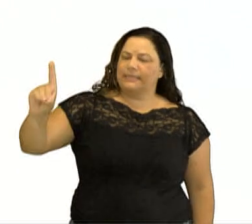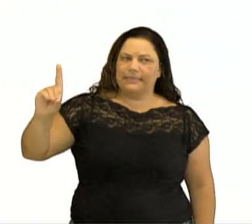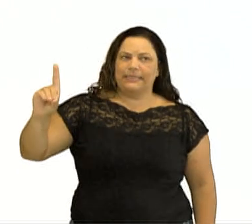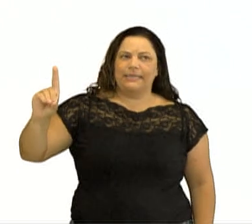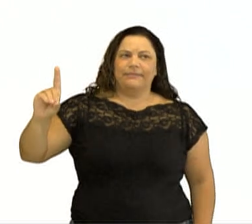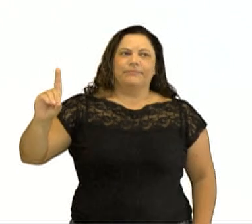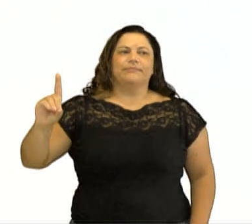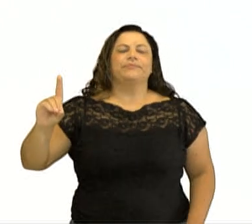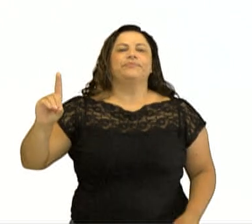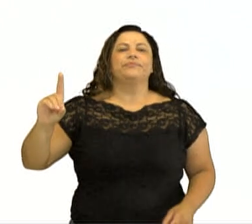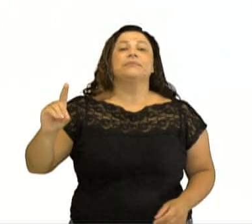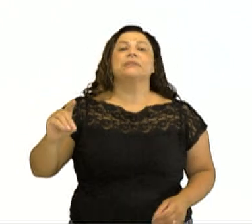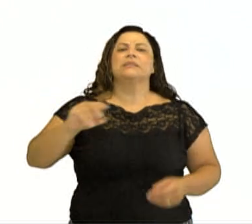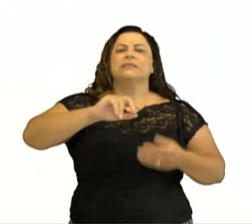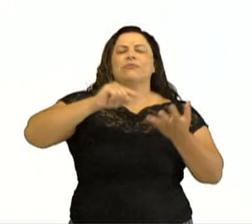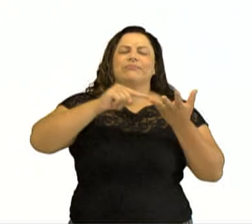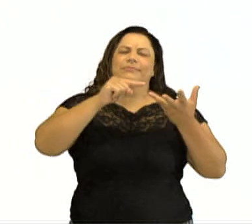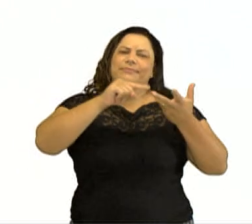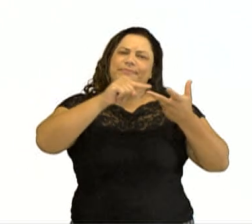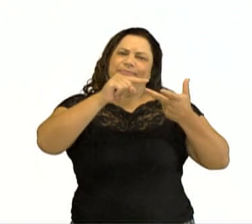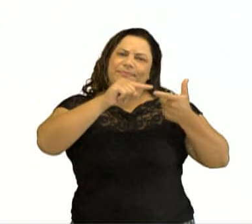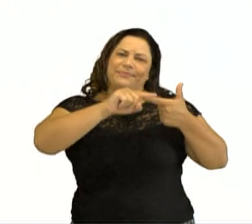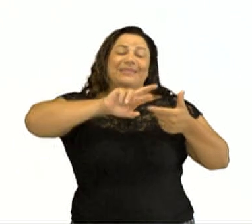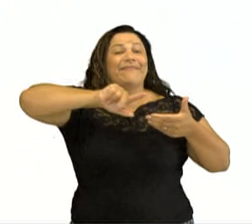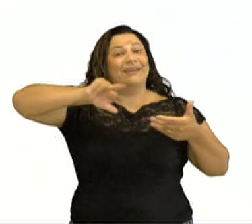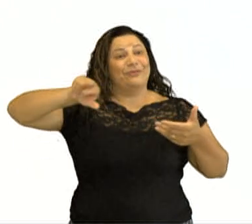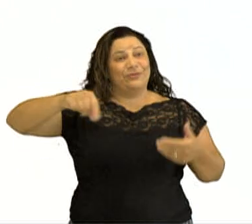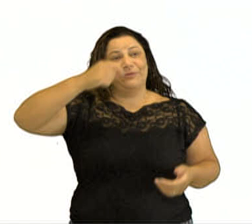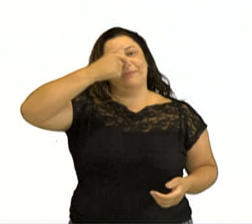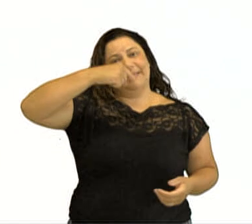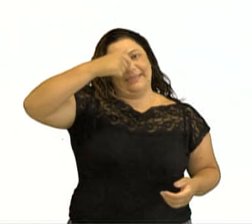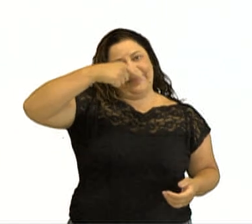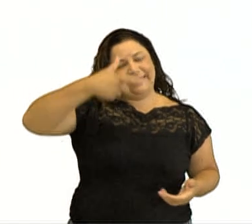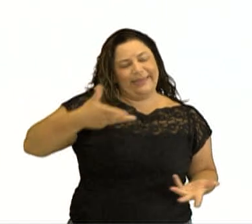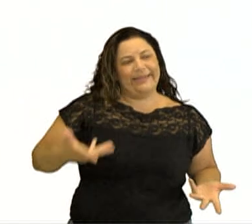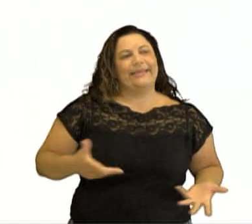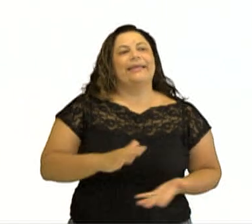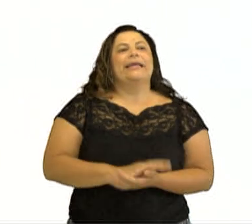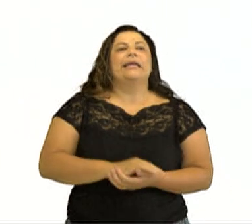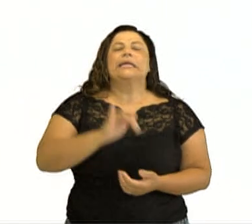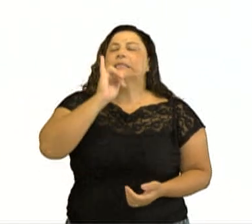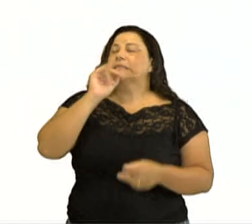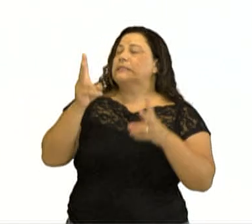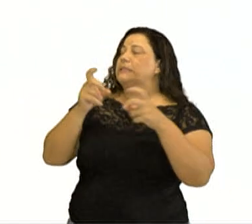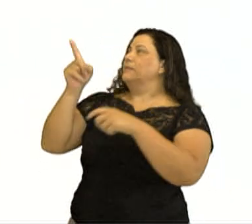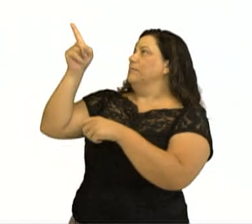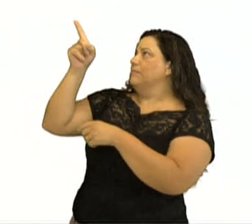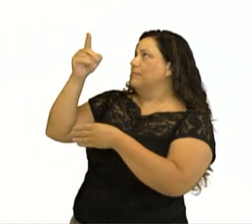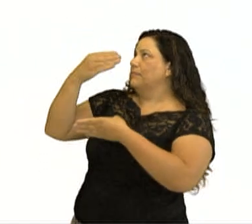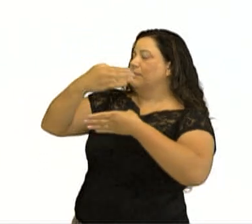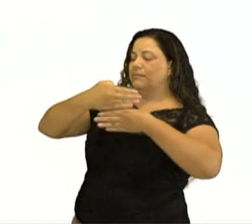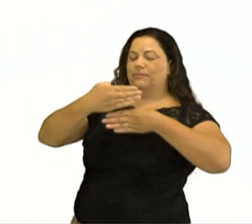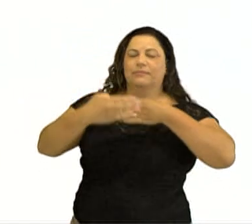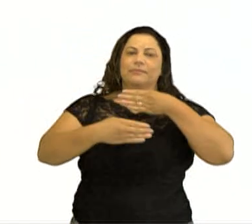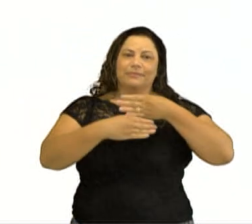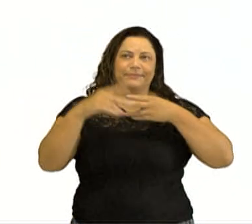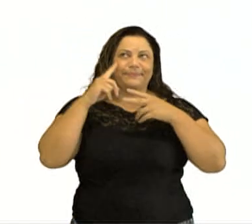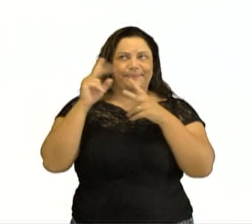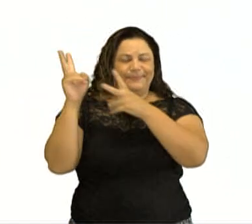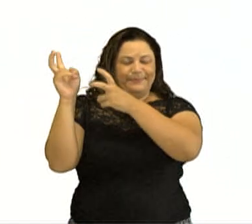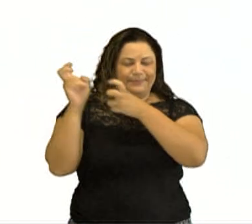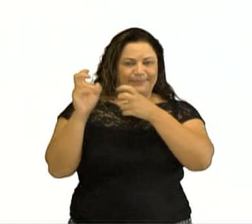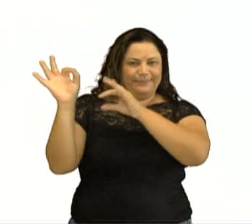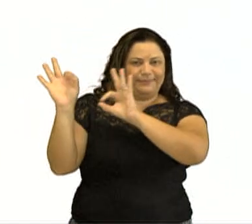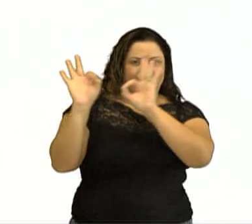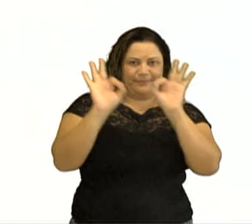São vários tipos de influenza. Nós temos ali a imagem que representa um exemplo desse vírus. E como que ele